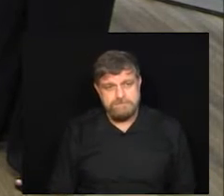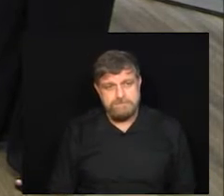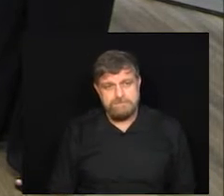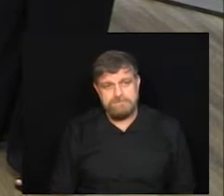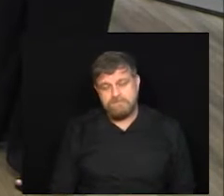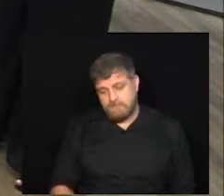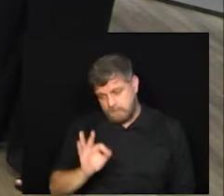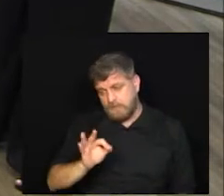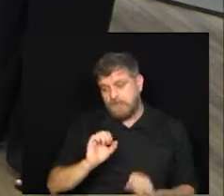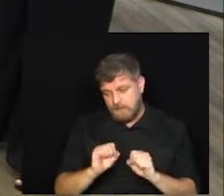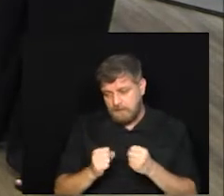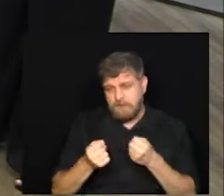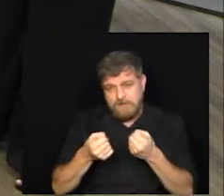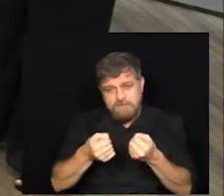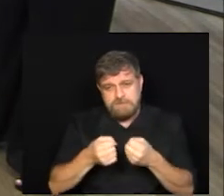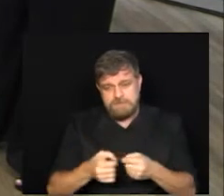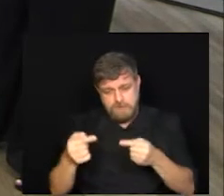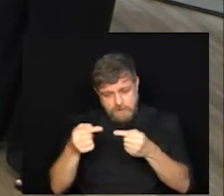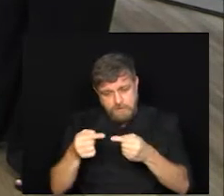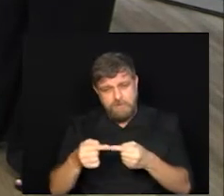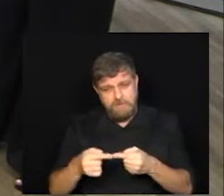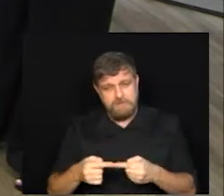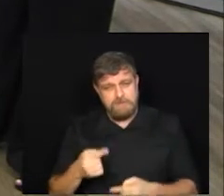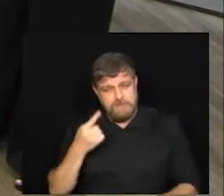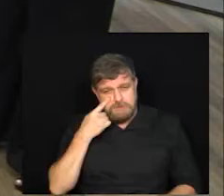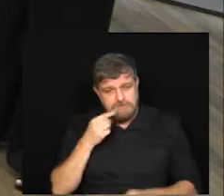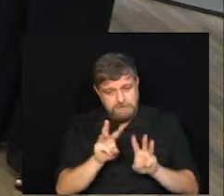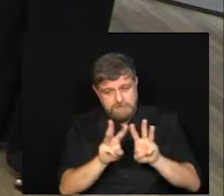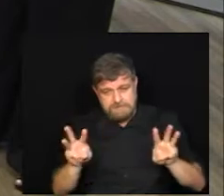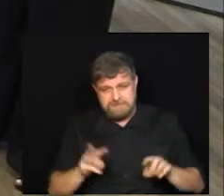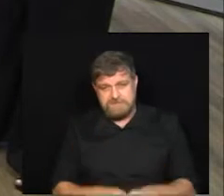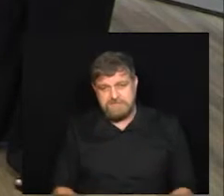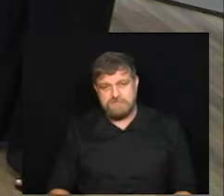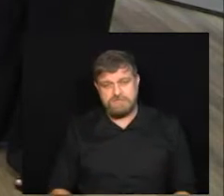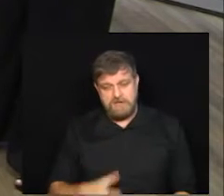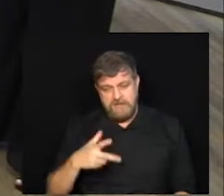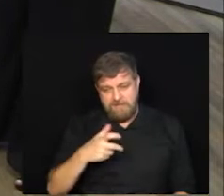E só reforçando, né, conforme a gente viu no site aqui,